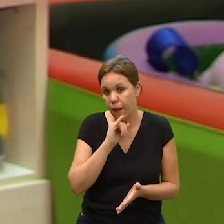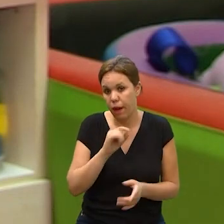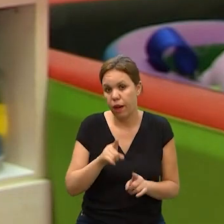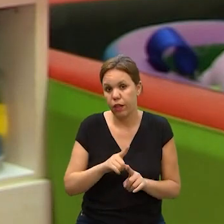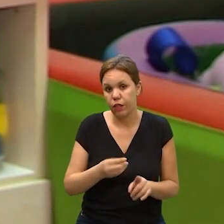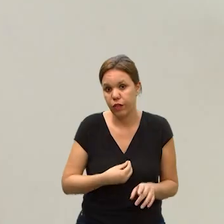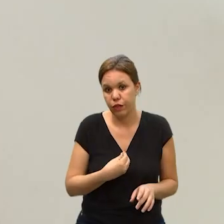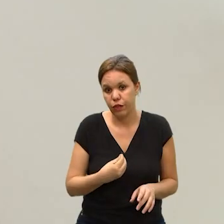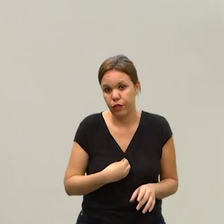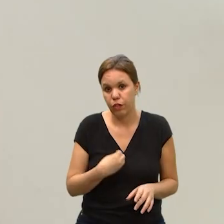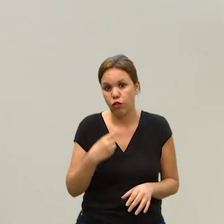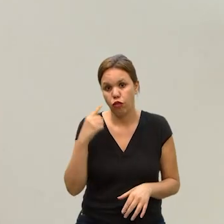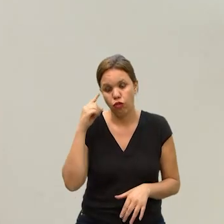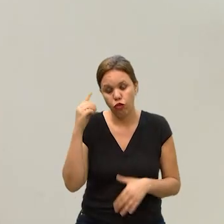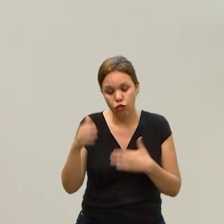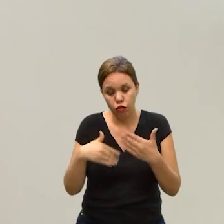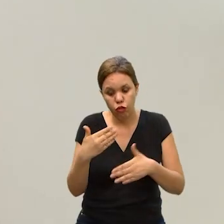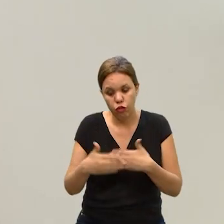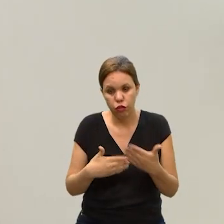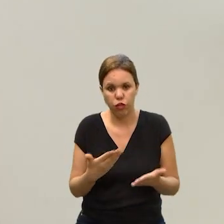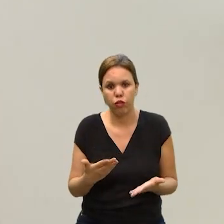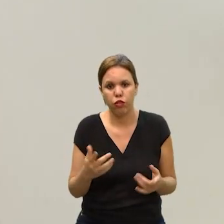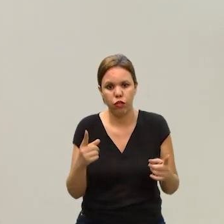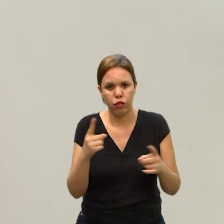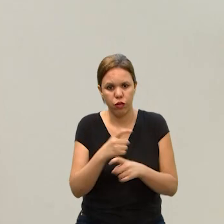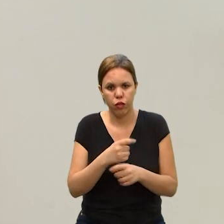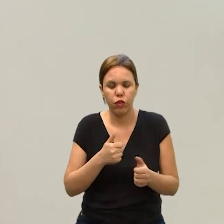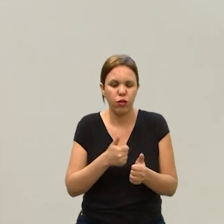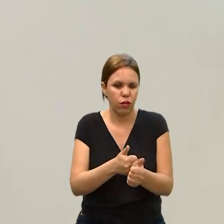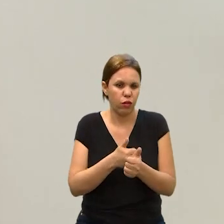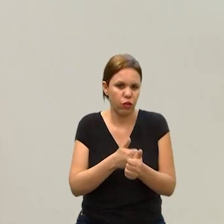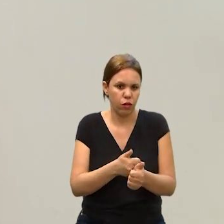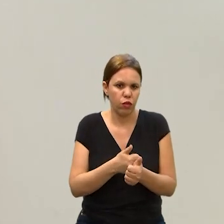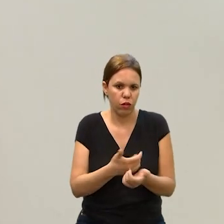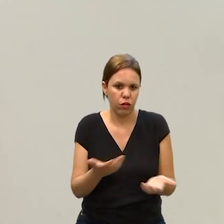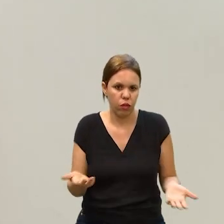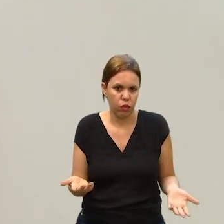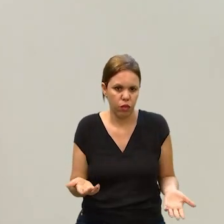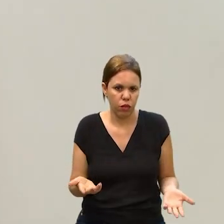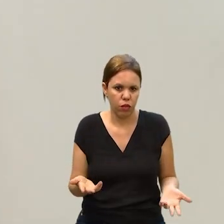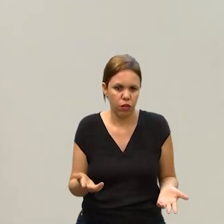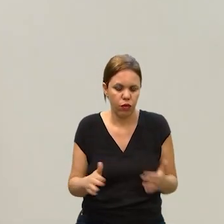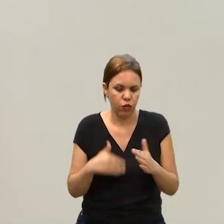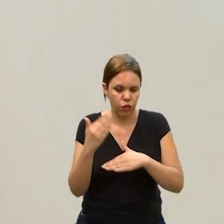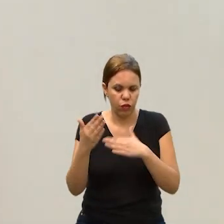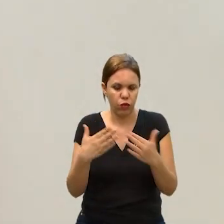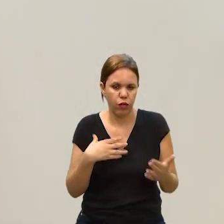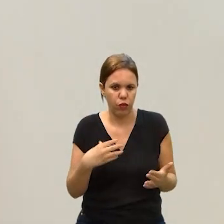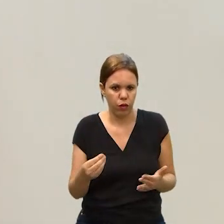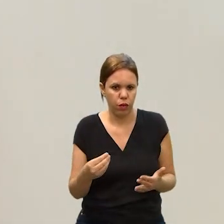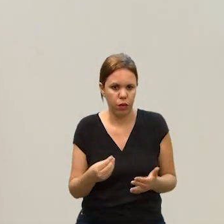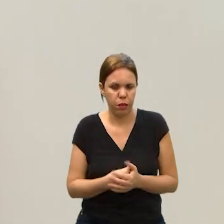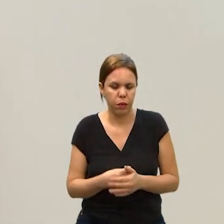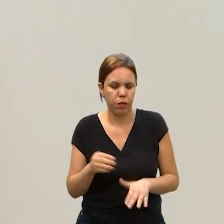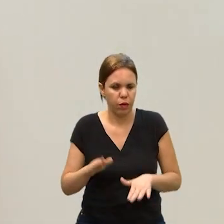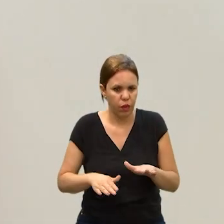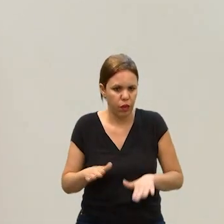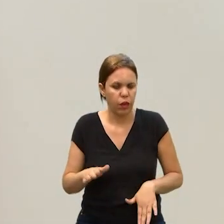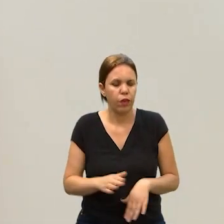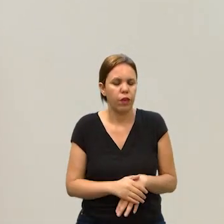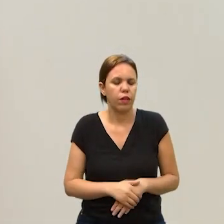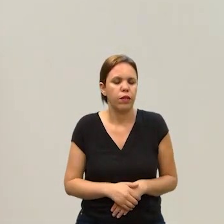de acompanhar, de ver o desenvolvimento do filho, muitas vezes um desenvolvimento positivo e outras